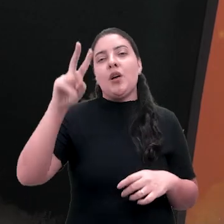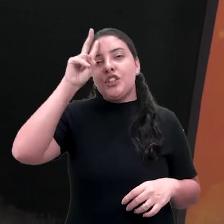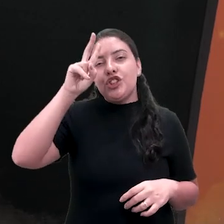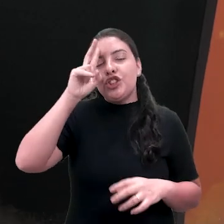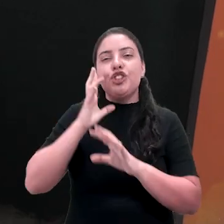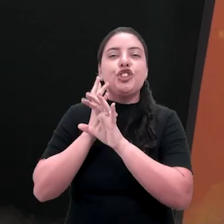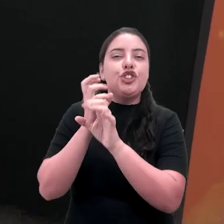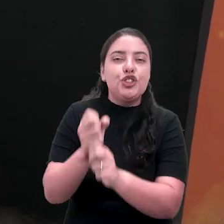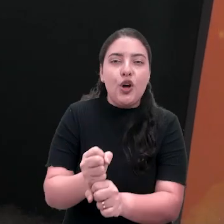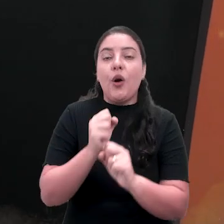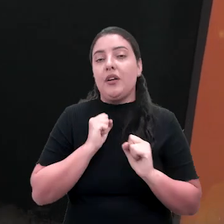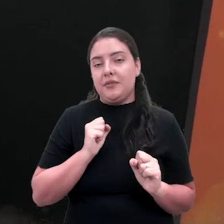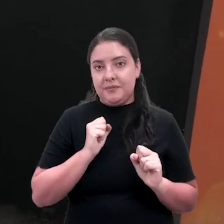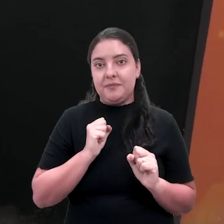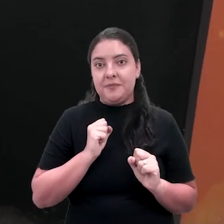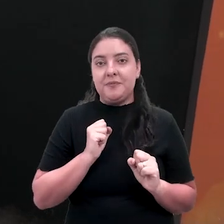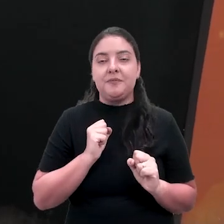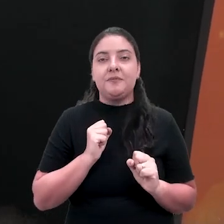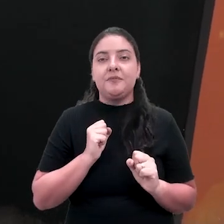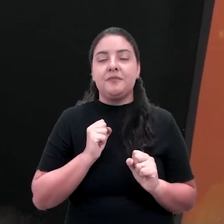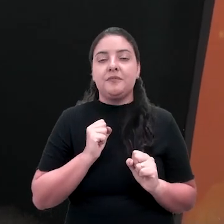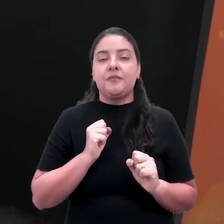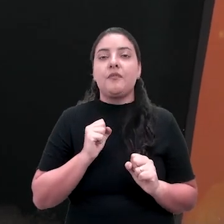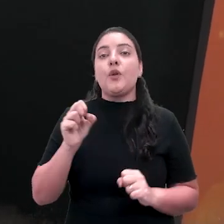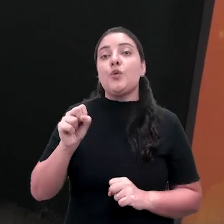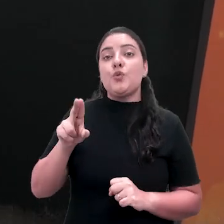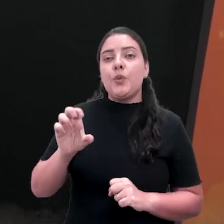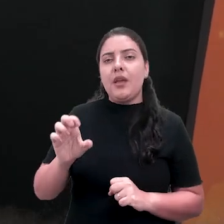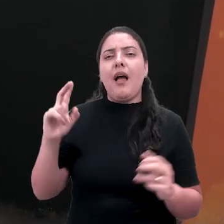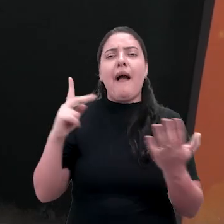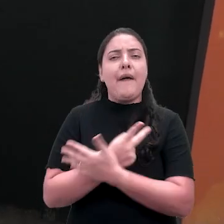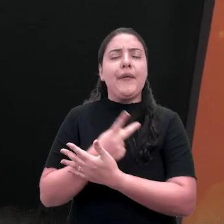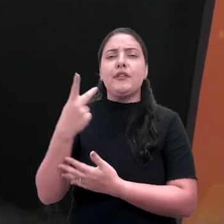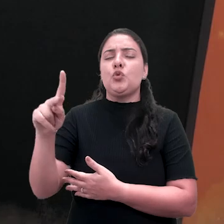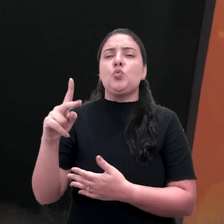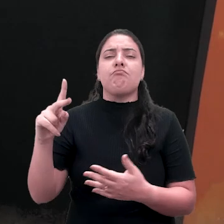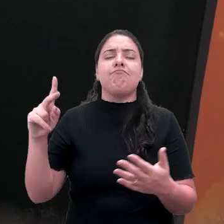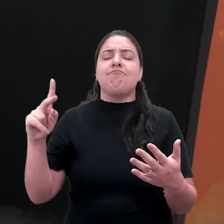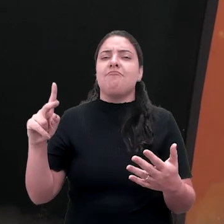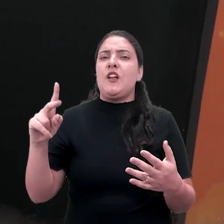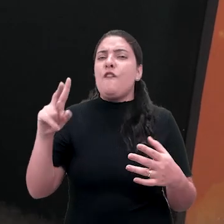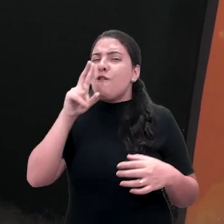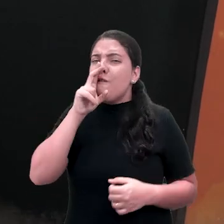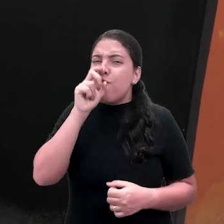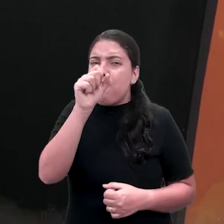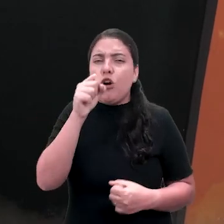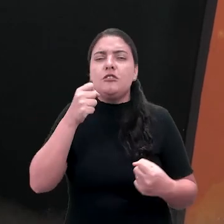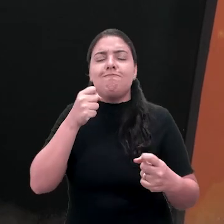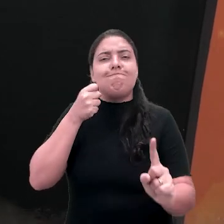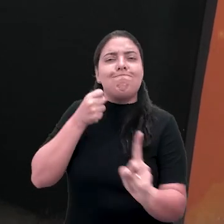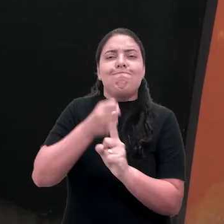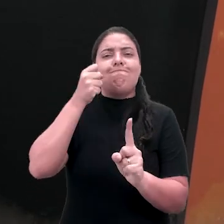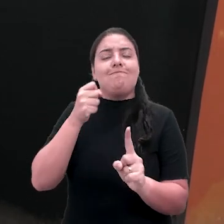história e tudo, tá bom? Vamos lá. Sui, qual foi a situação mais comovente e forte que você já